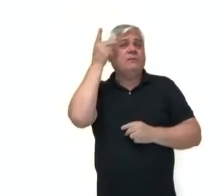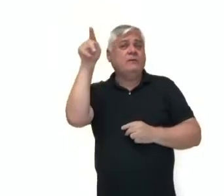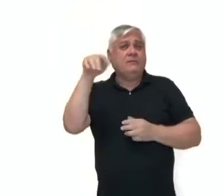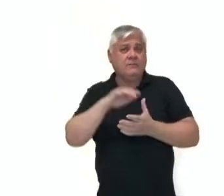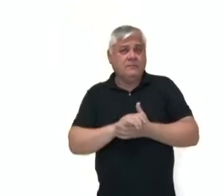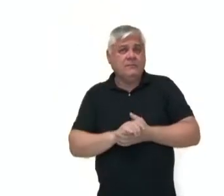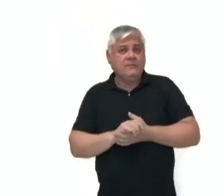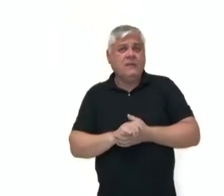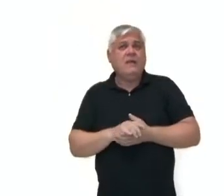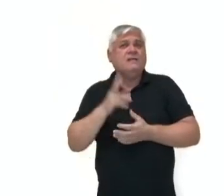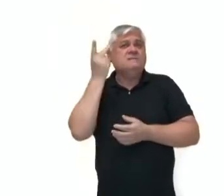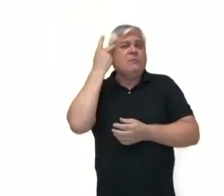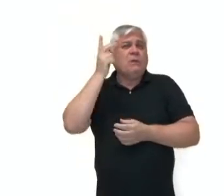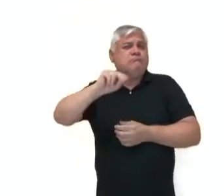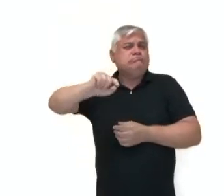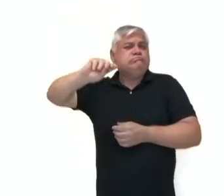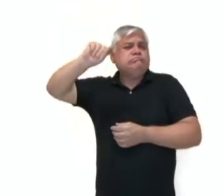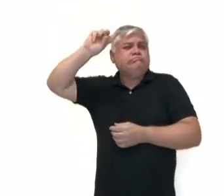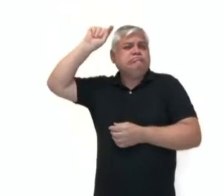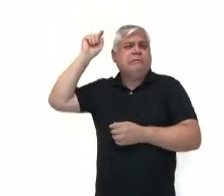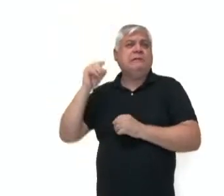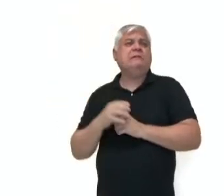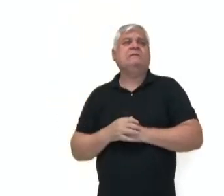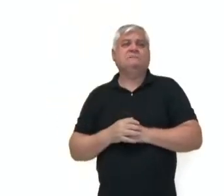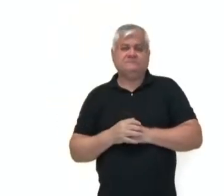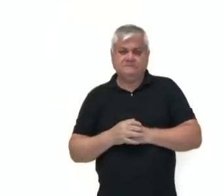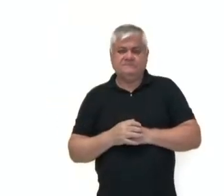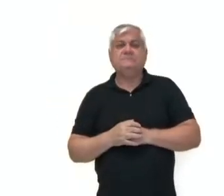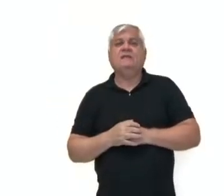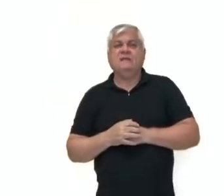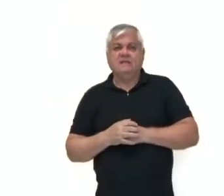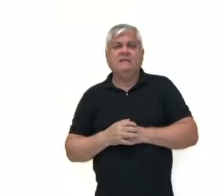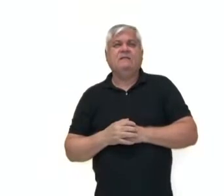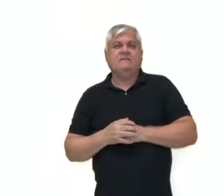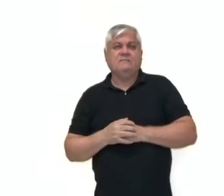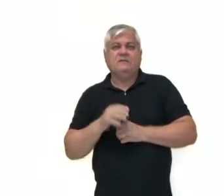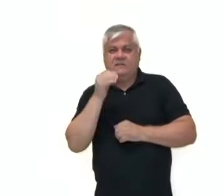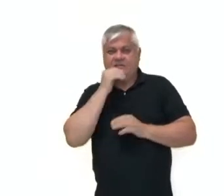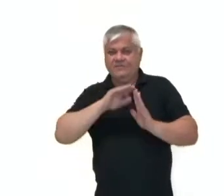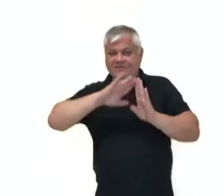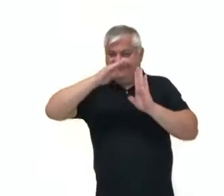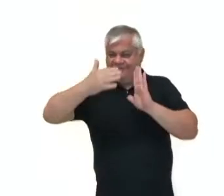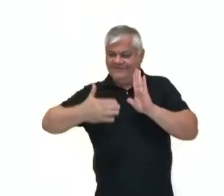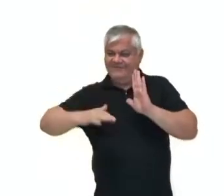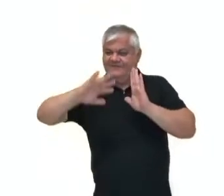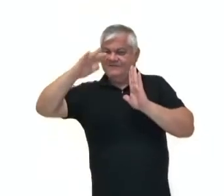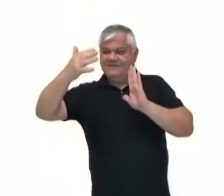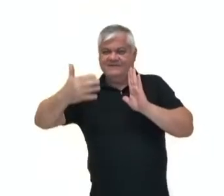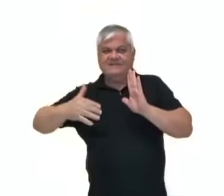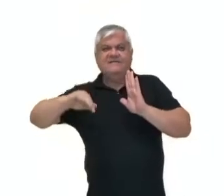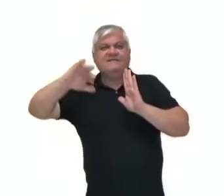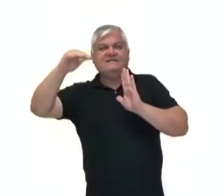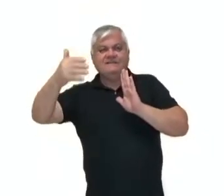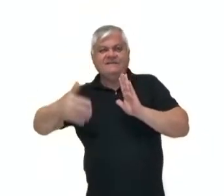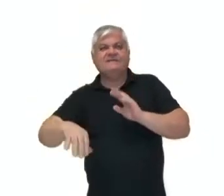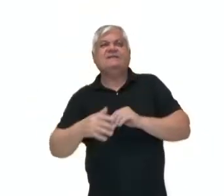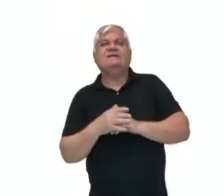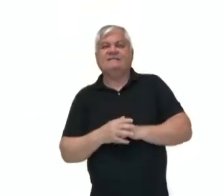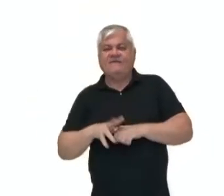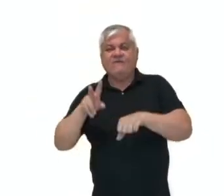Paulo. Como era, né? Nós tínhamos ali, nessas porções, né?